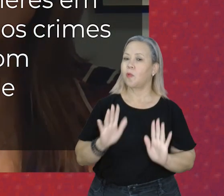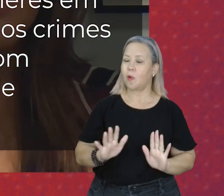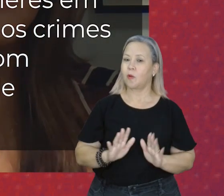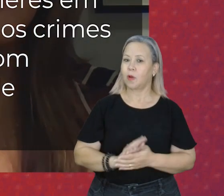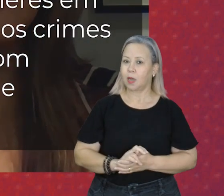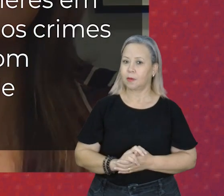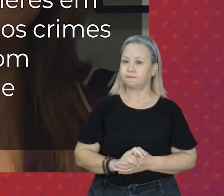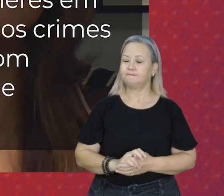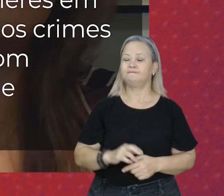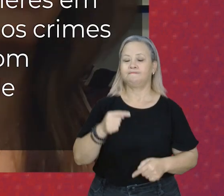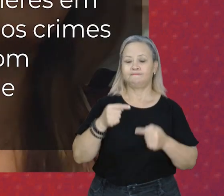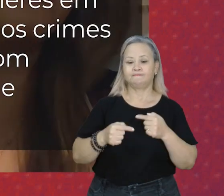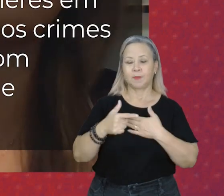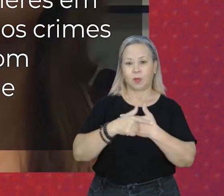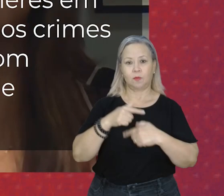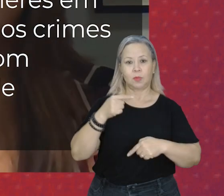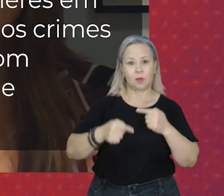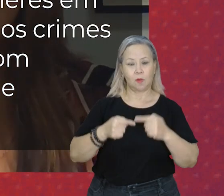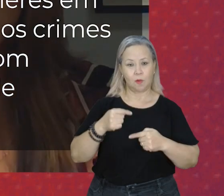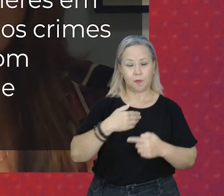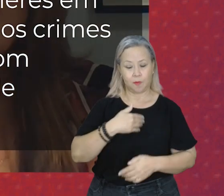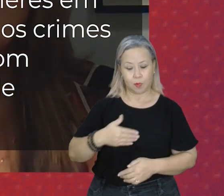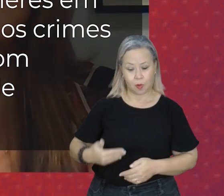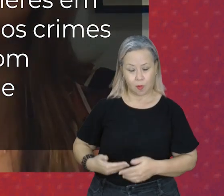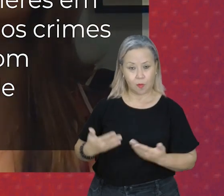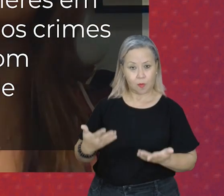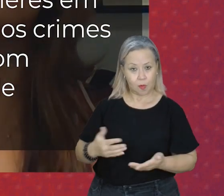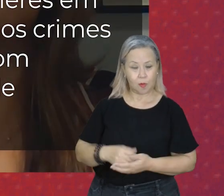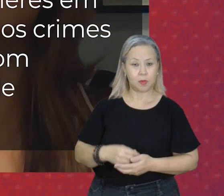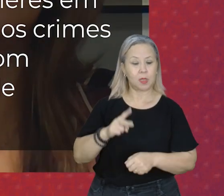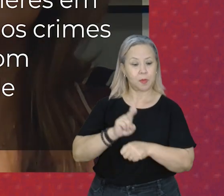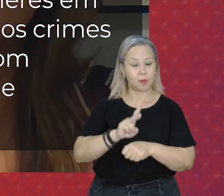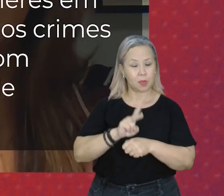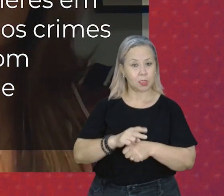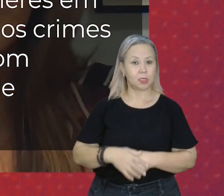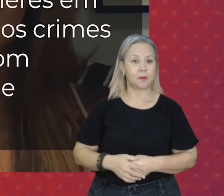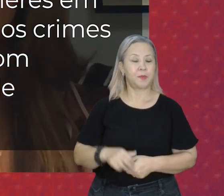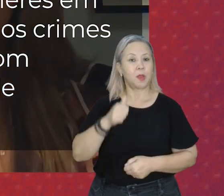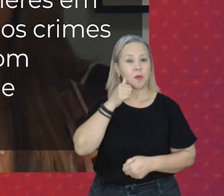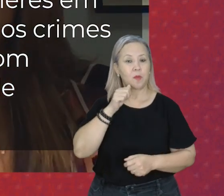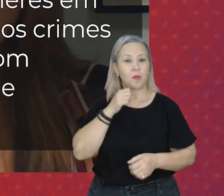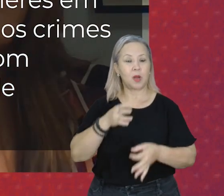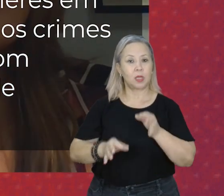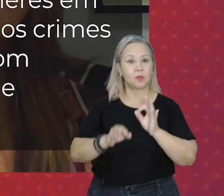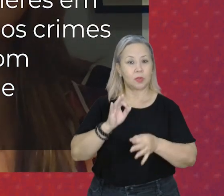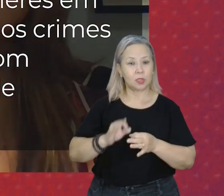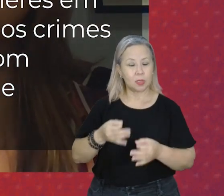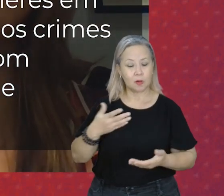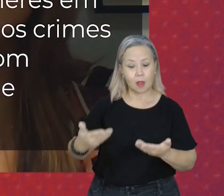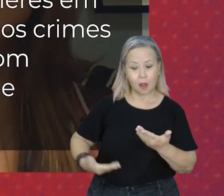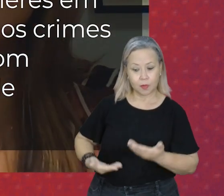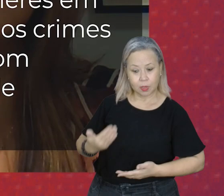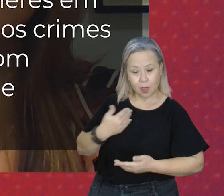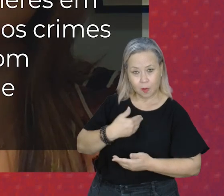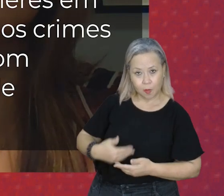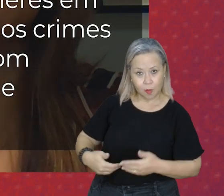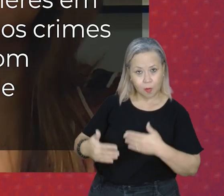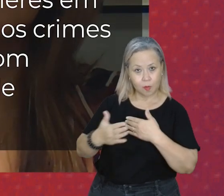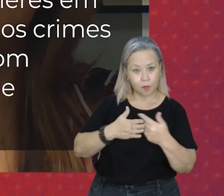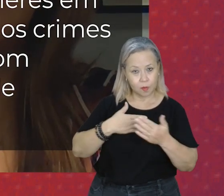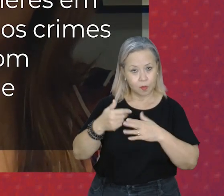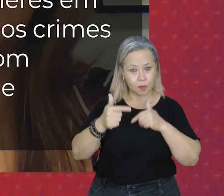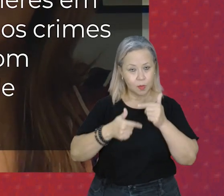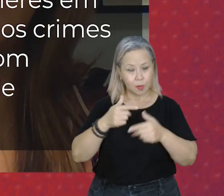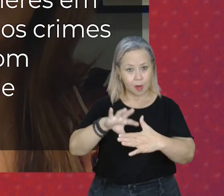protegida por essa lei. Inclusive, mulheres que estão no poder judiciário, né, mulheres que são funcionárias públicas, em cargos de